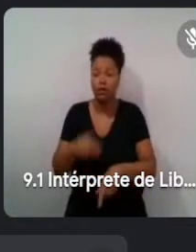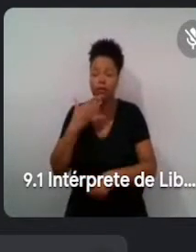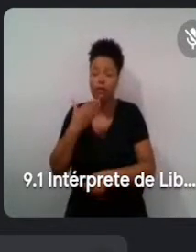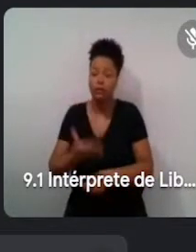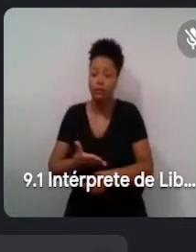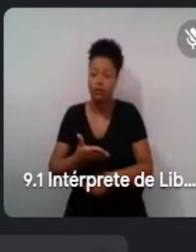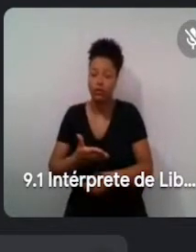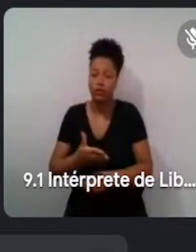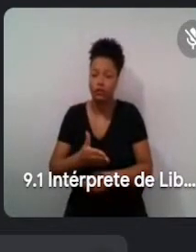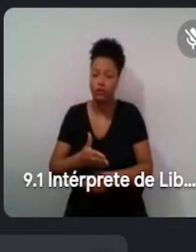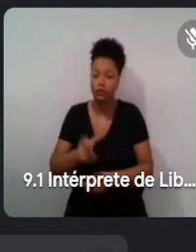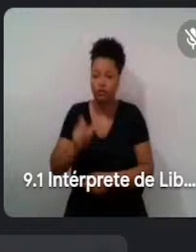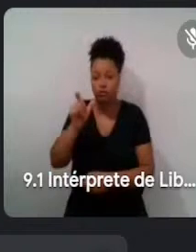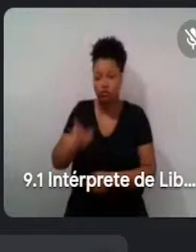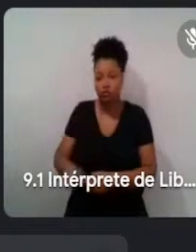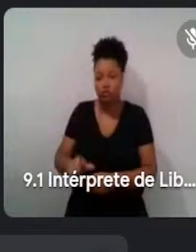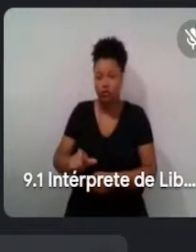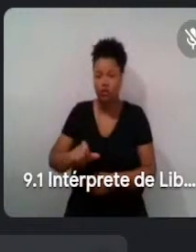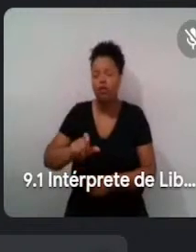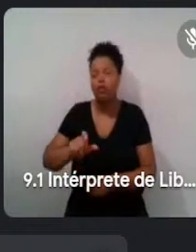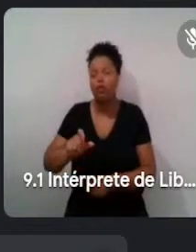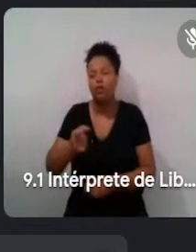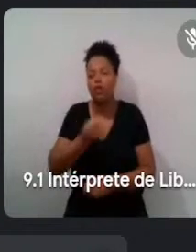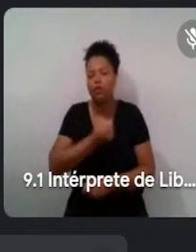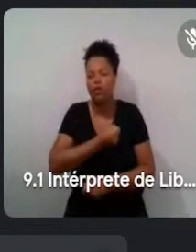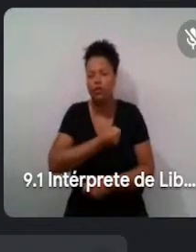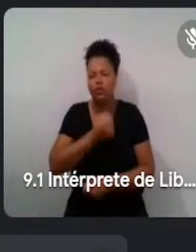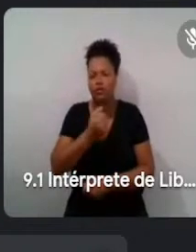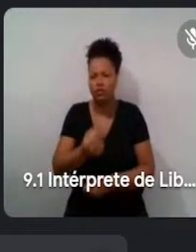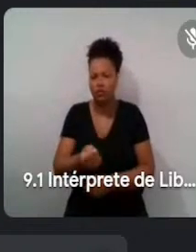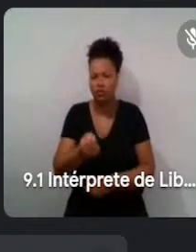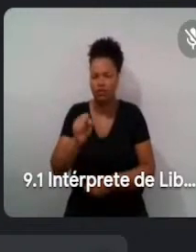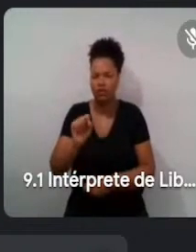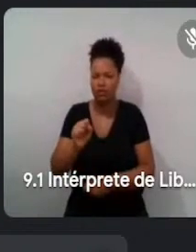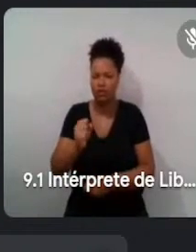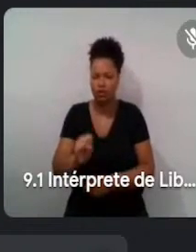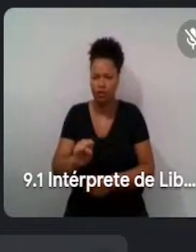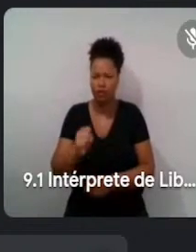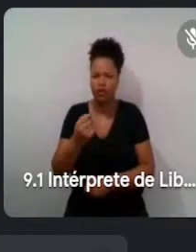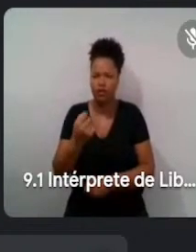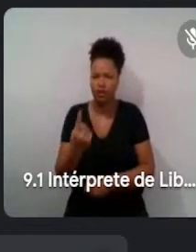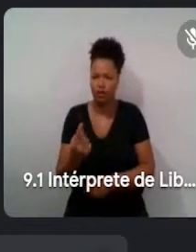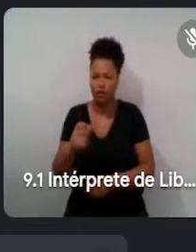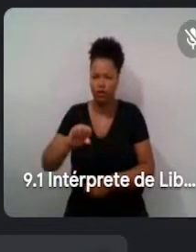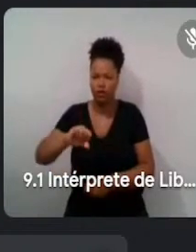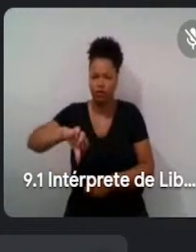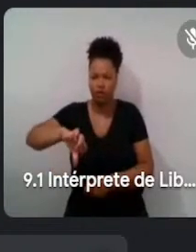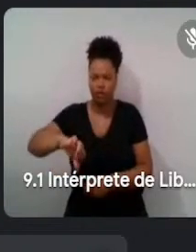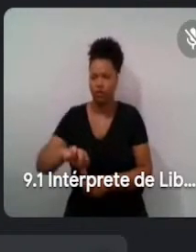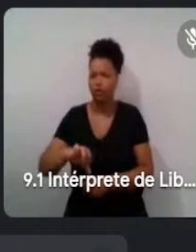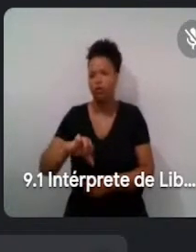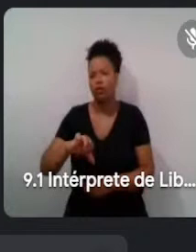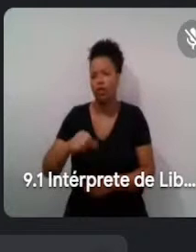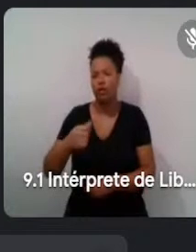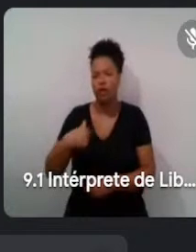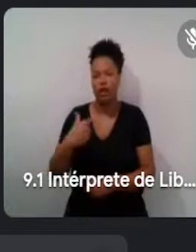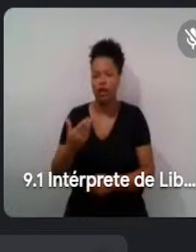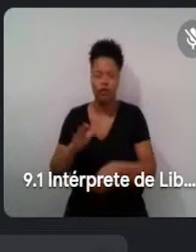do identificador 81, 89, 208, trazendo isso que a empresa não foi intimada. Então, ela não descumpriu nenhuma